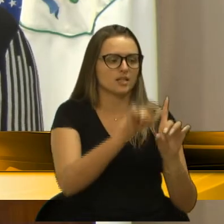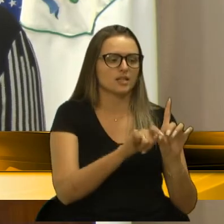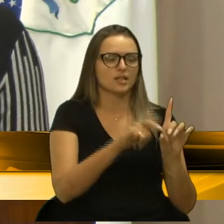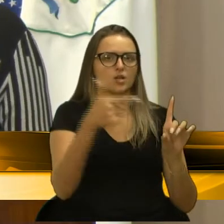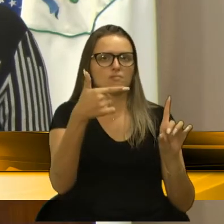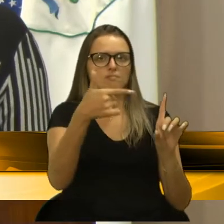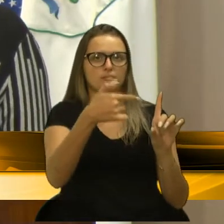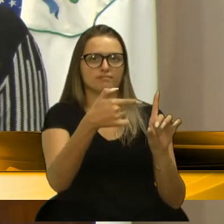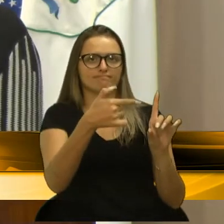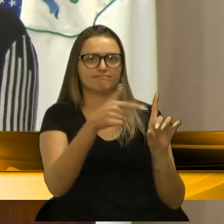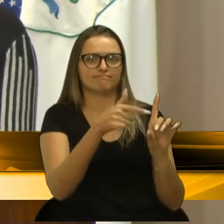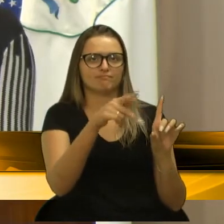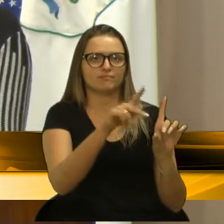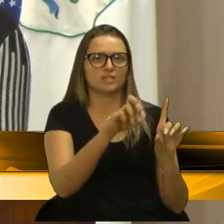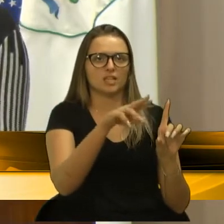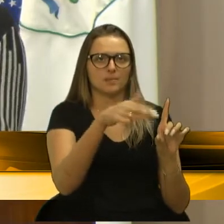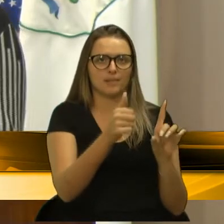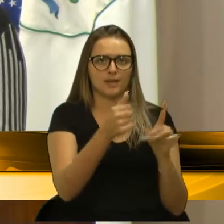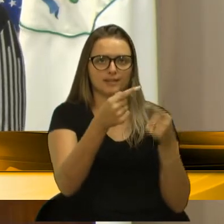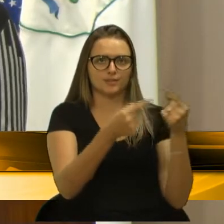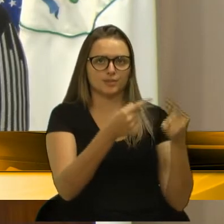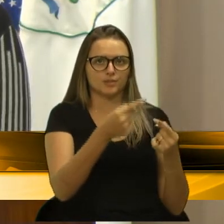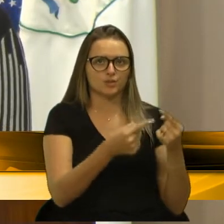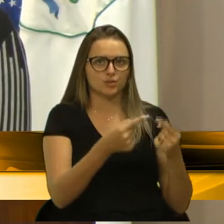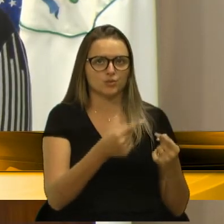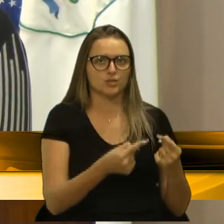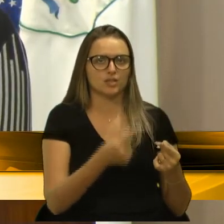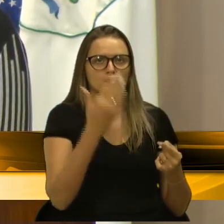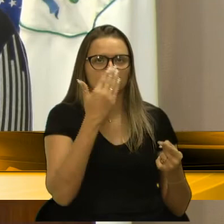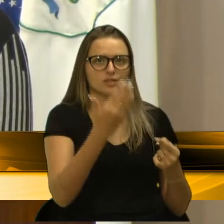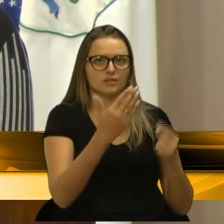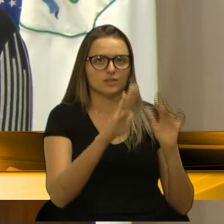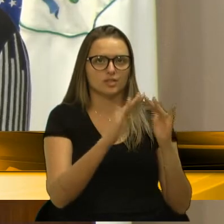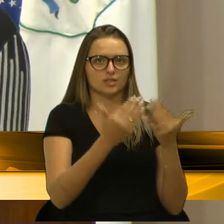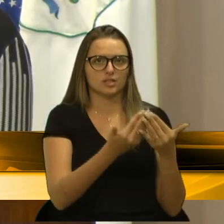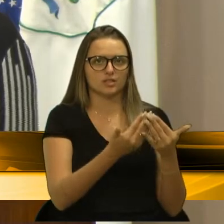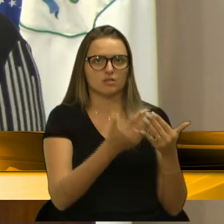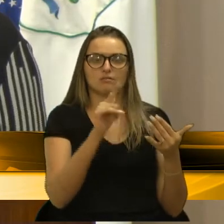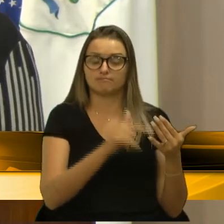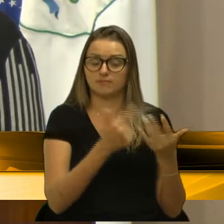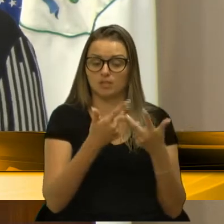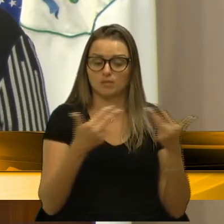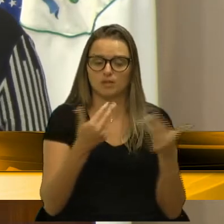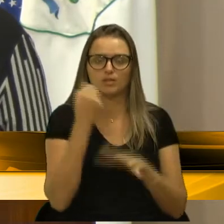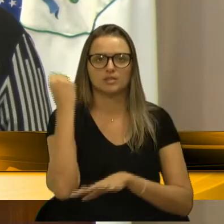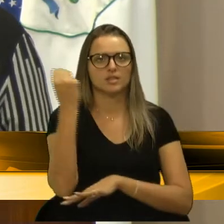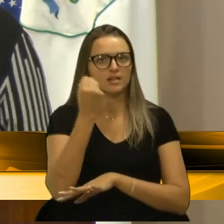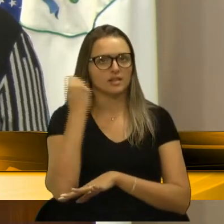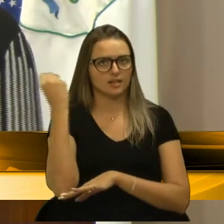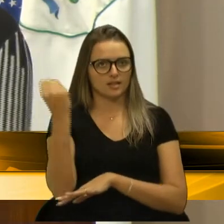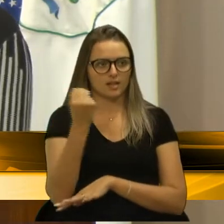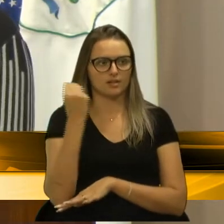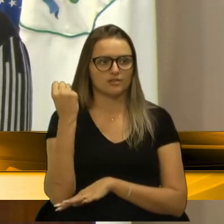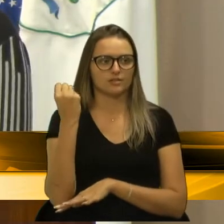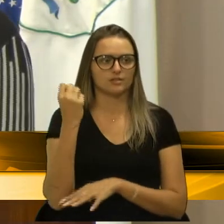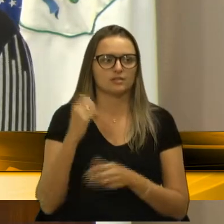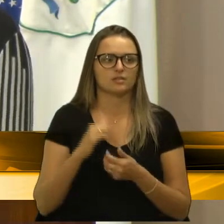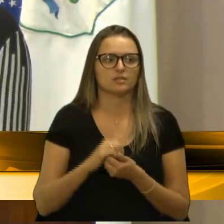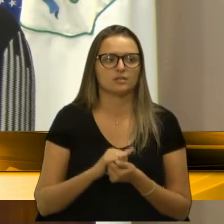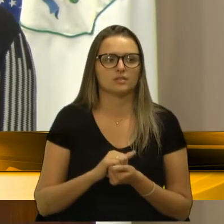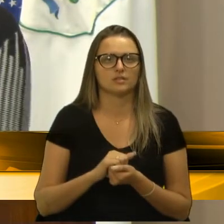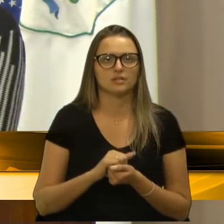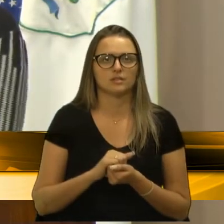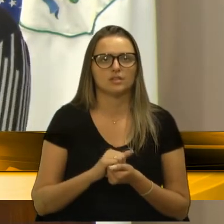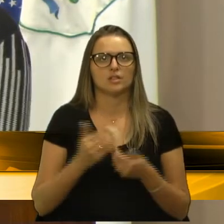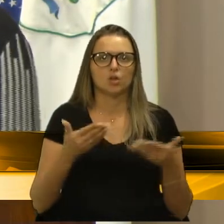perna, numa discussão, um confronto que ocorreu na frente da escola. Isso é muito grave e a gente estará,